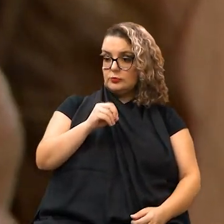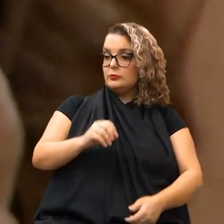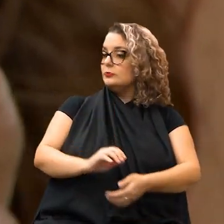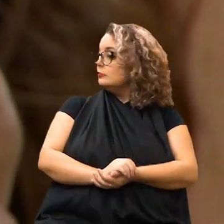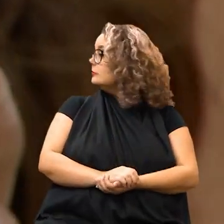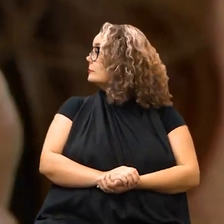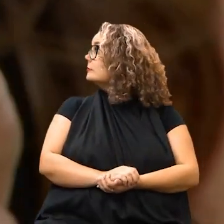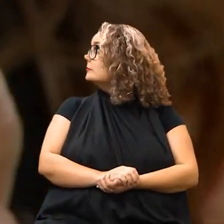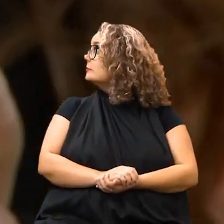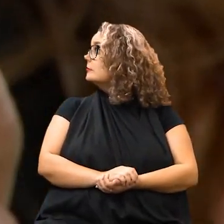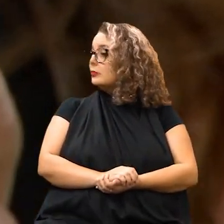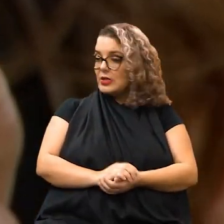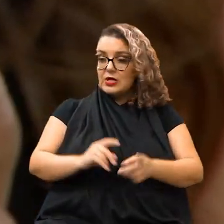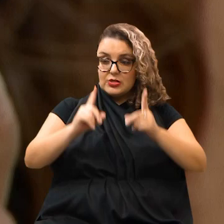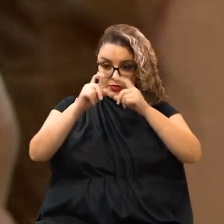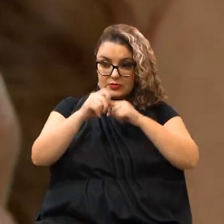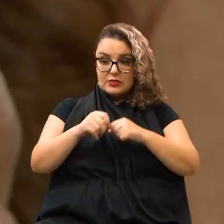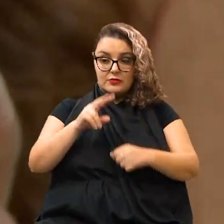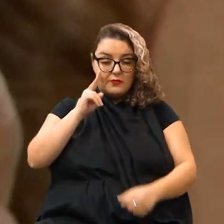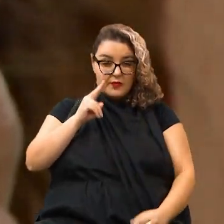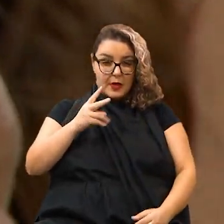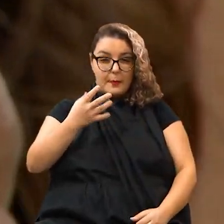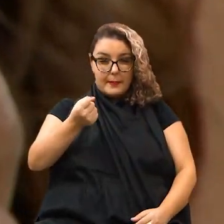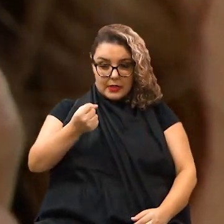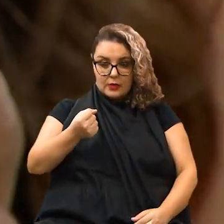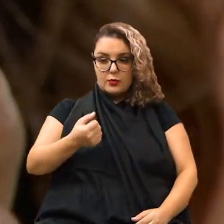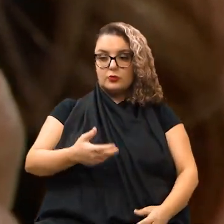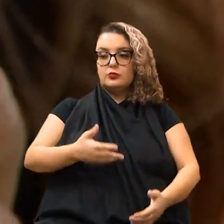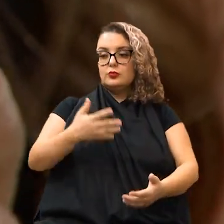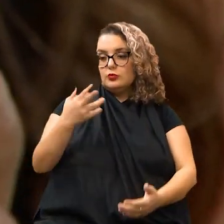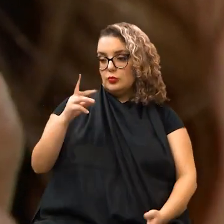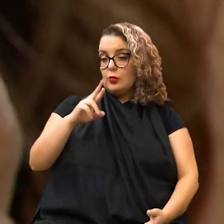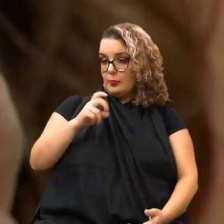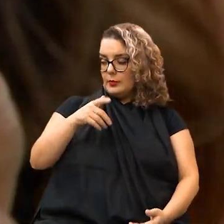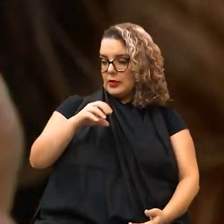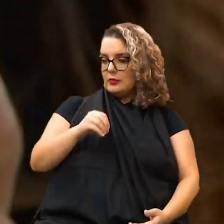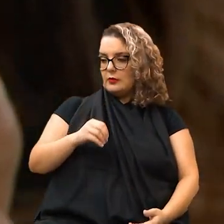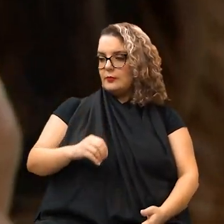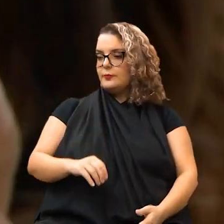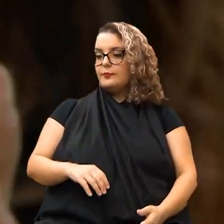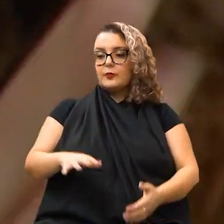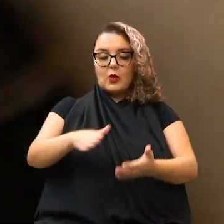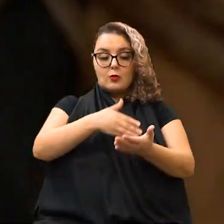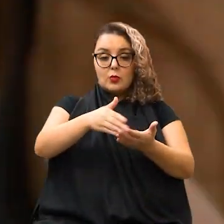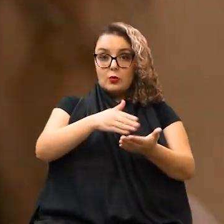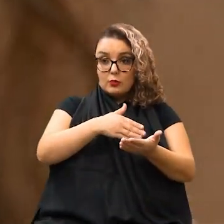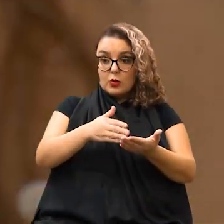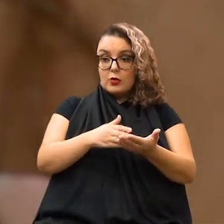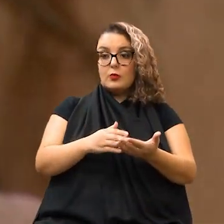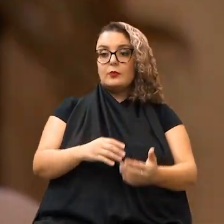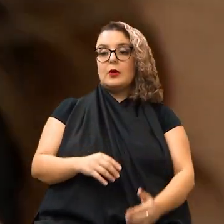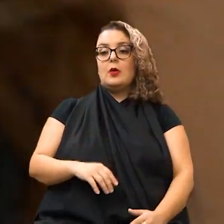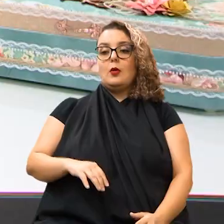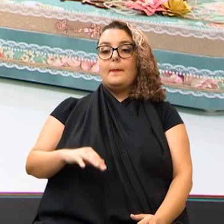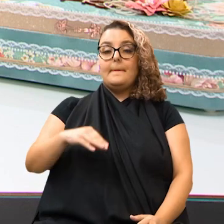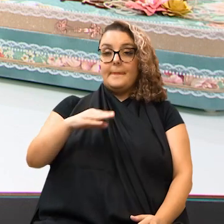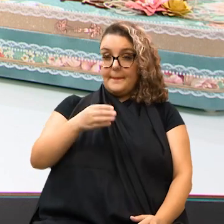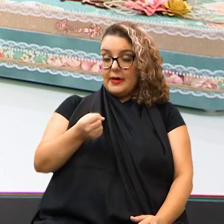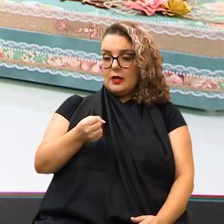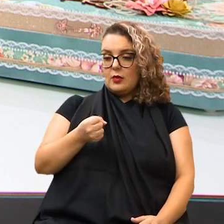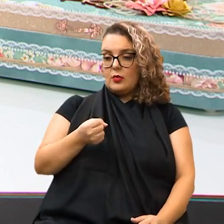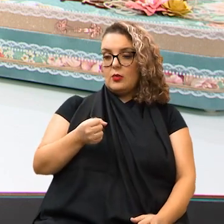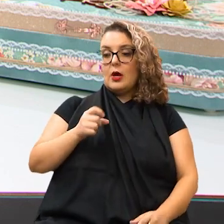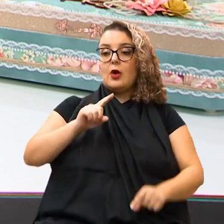quantidade branca. Eu sei que para vocês no vídeo é difícil ver branco no branco, mas a gente vai facilitar agora com o verde. Ó, passei bastante tinta PVA